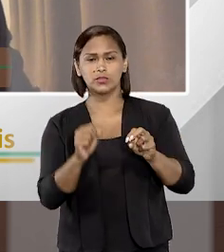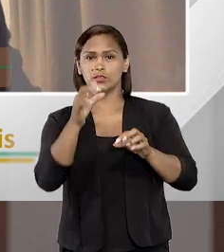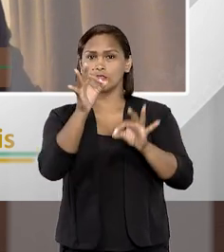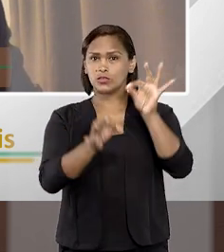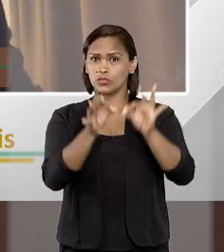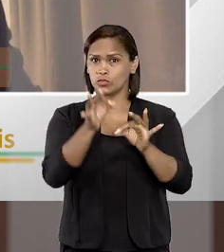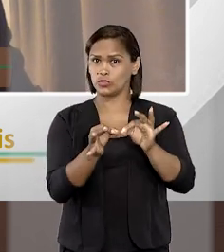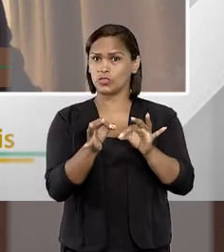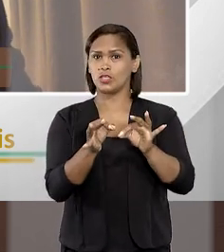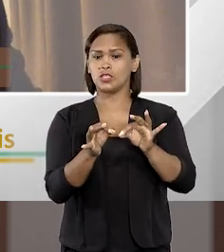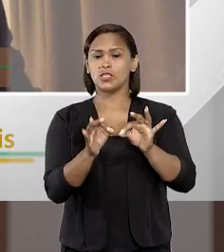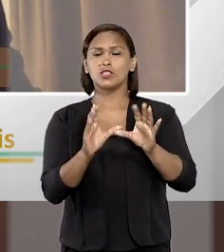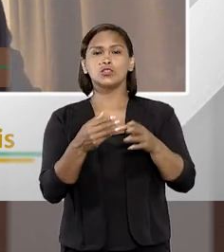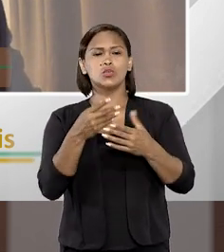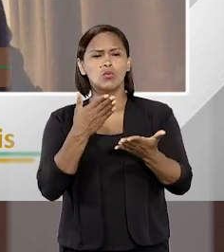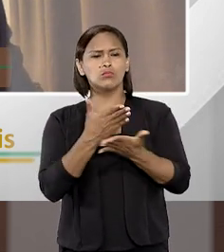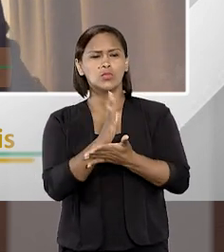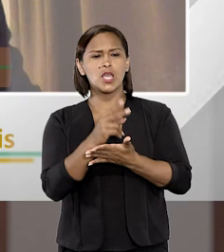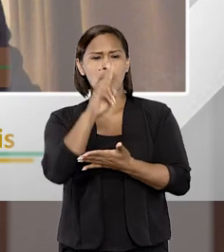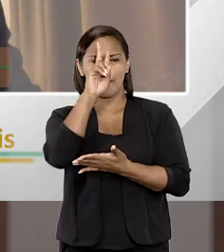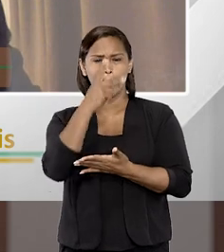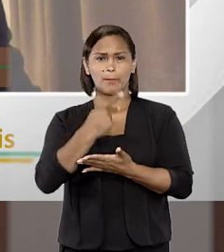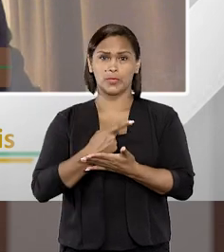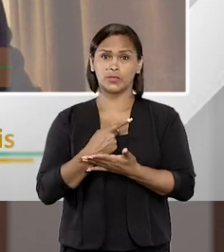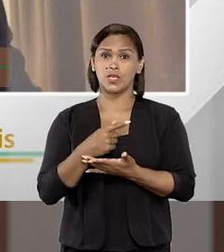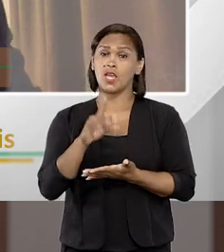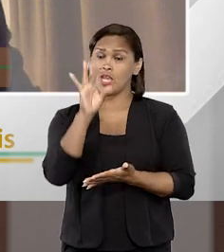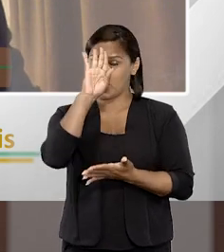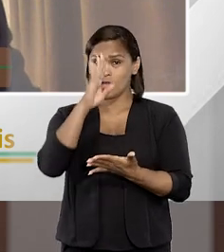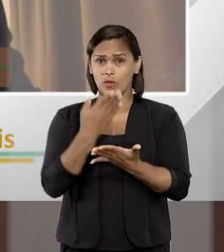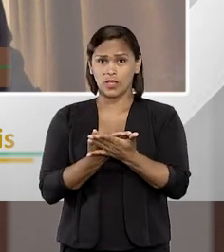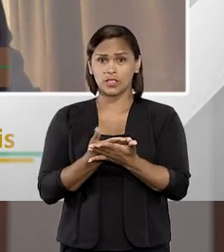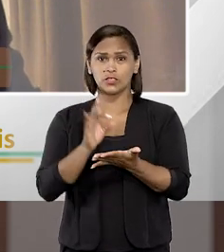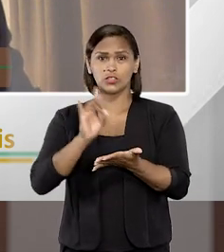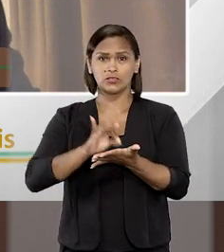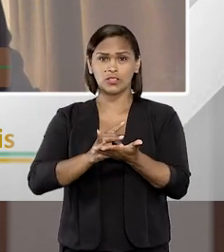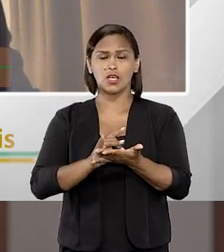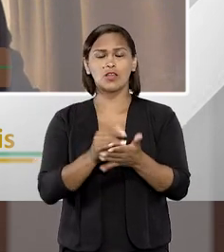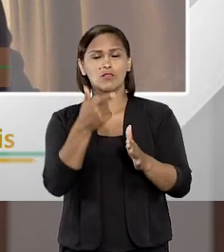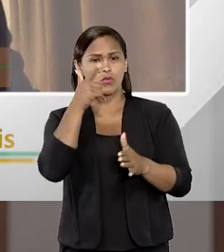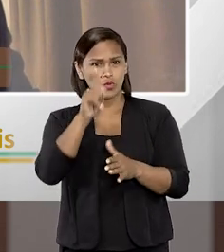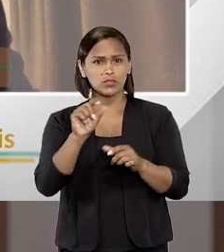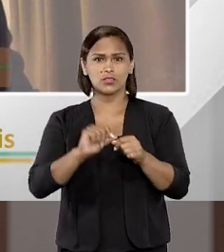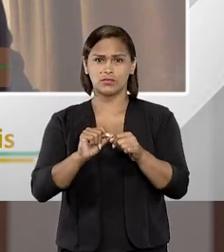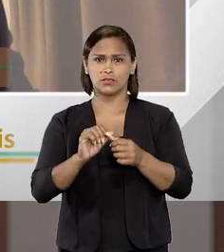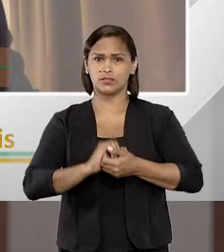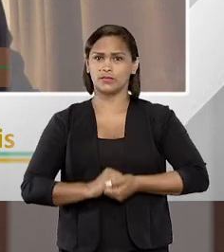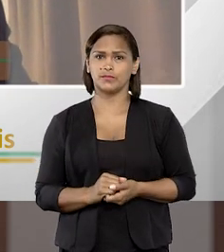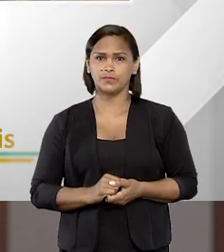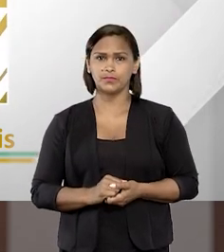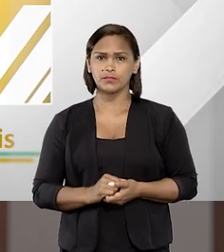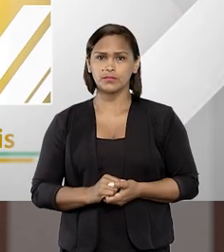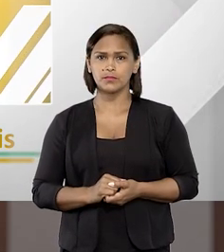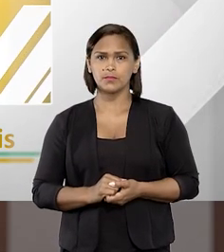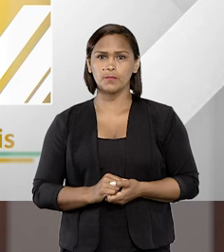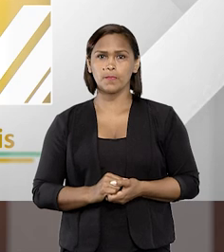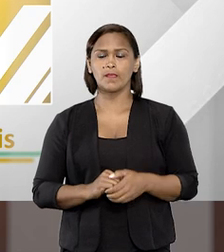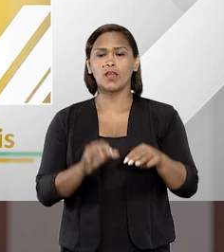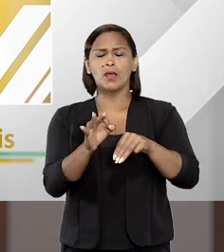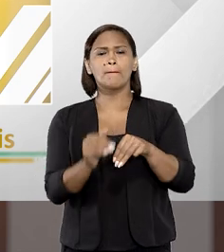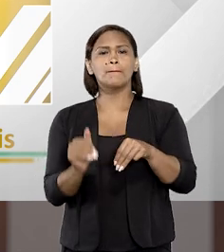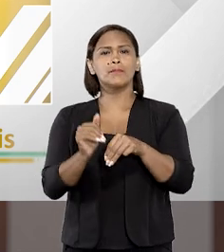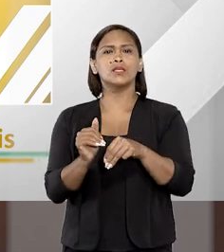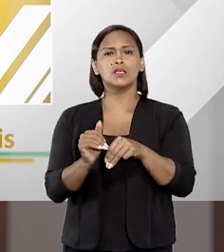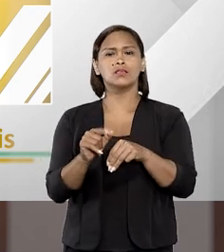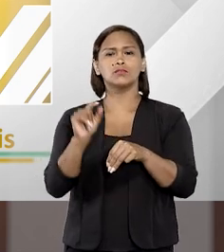de Justiça quanto reconhecimento pessoal eu tenho absoluta certeza que elas Conseguiram fazer também ministros